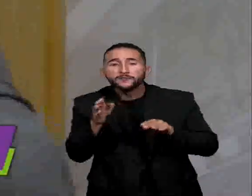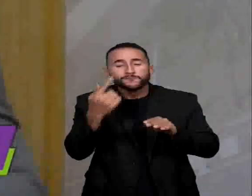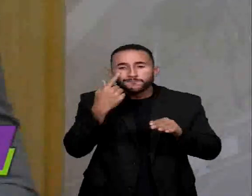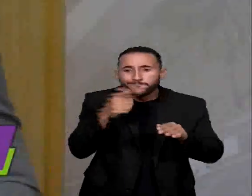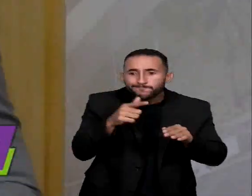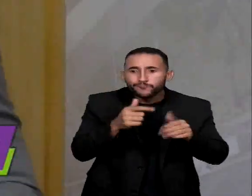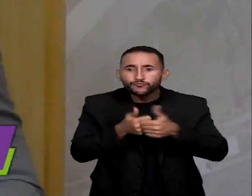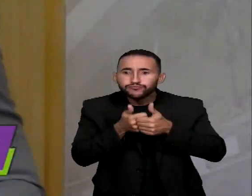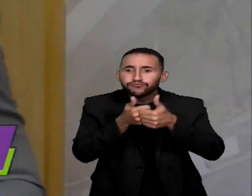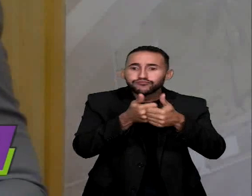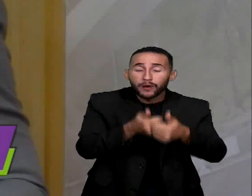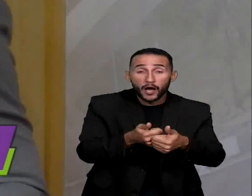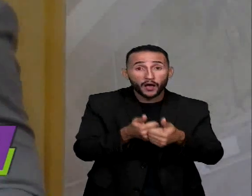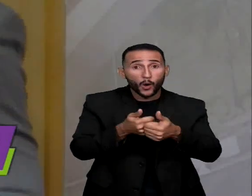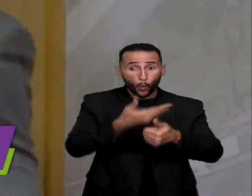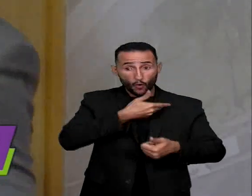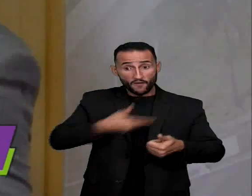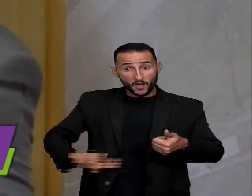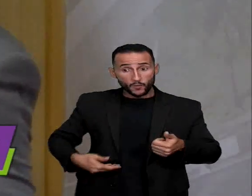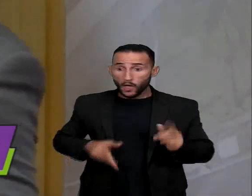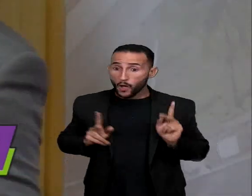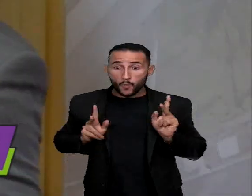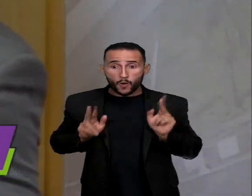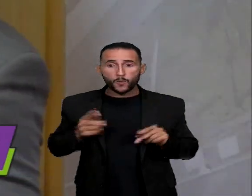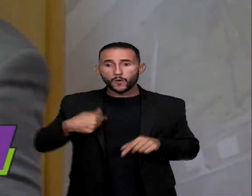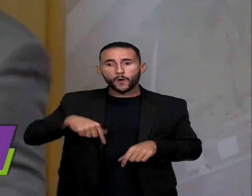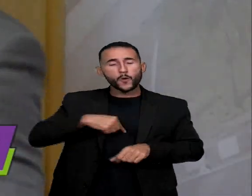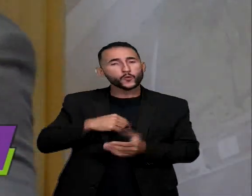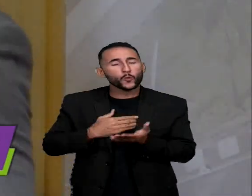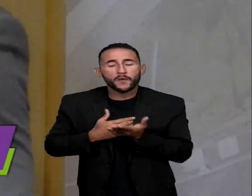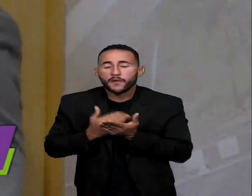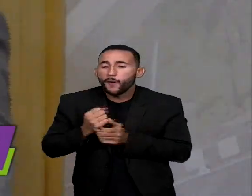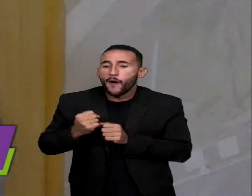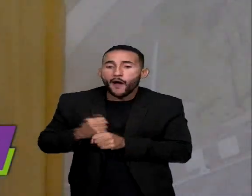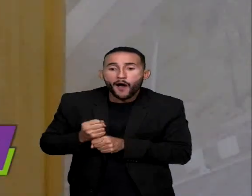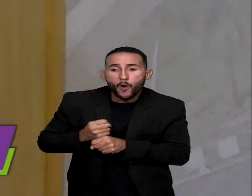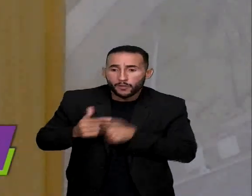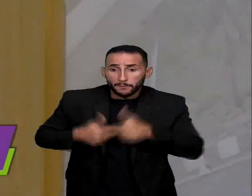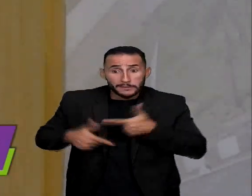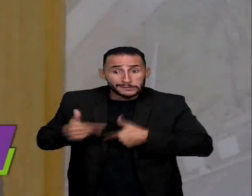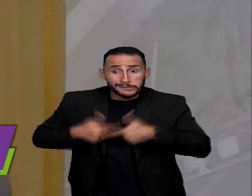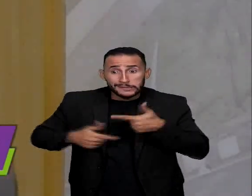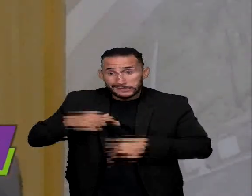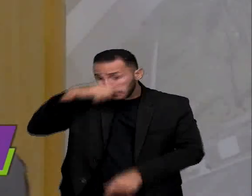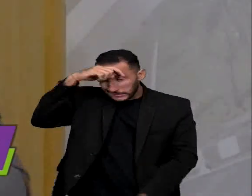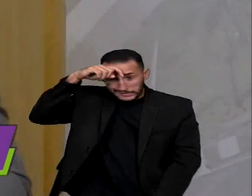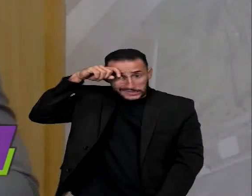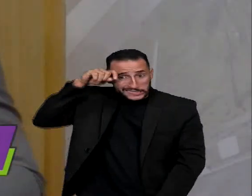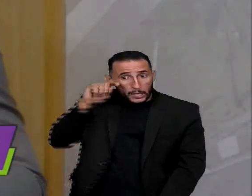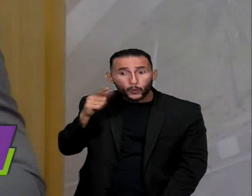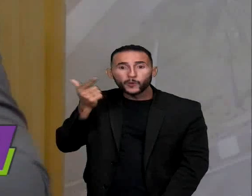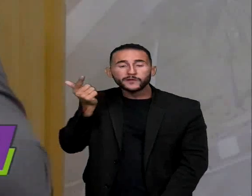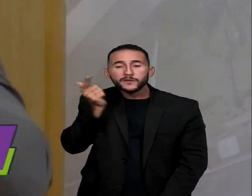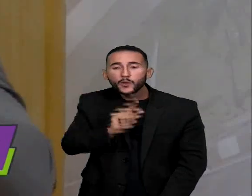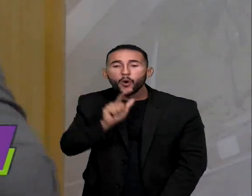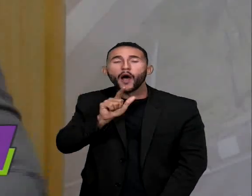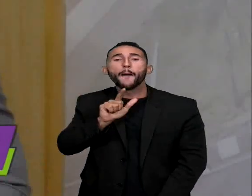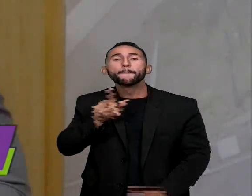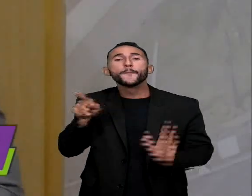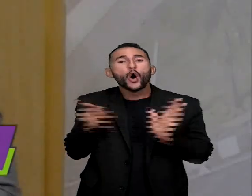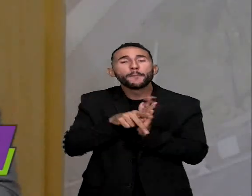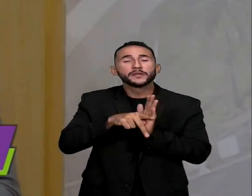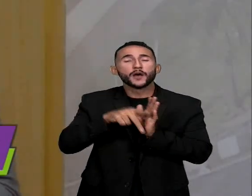num planejamento que tá dando um resultado maravilhoso pra gente a gente conseguiu setorizar a cidade de